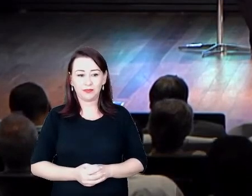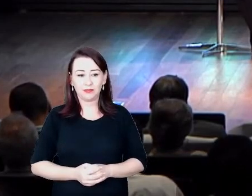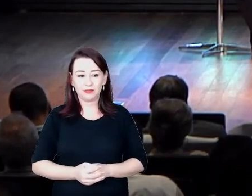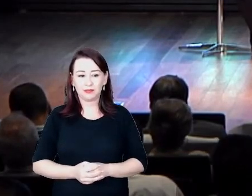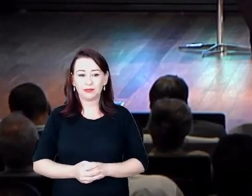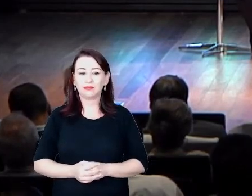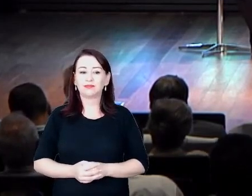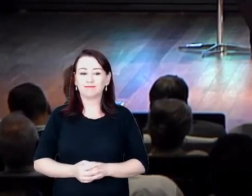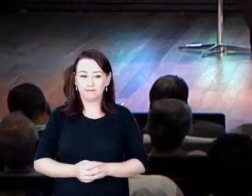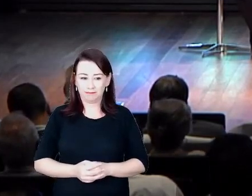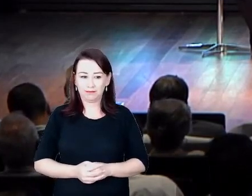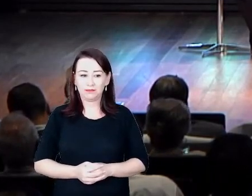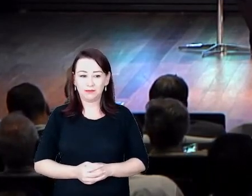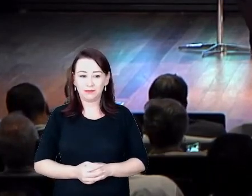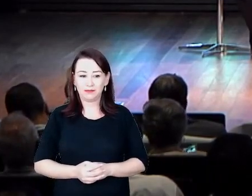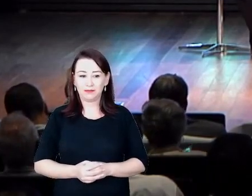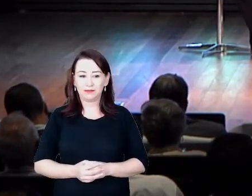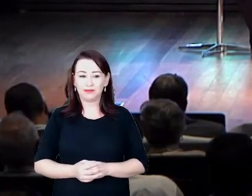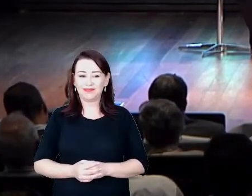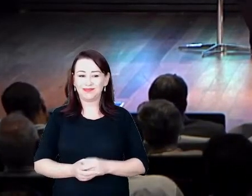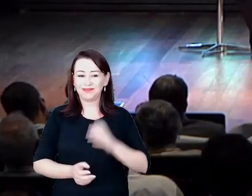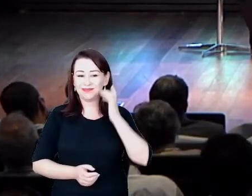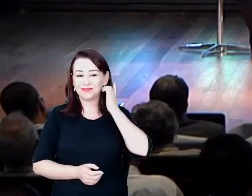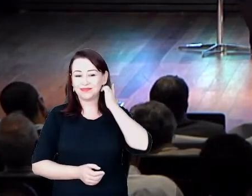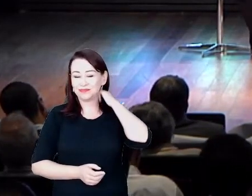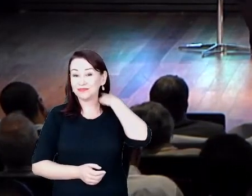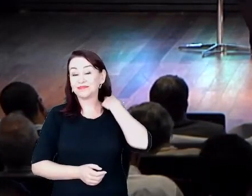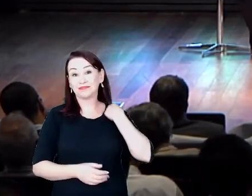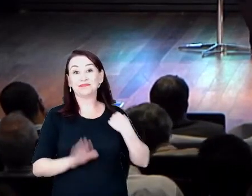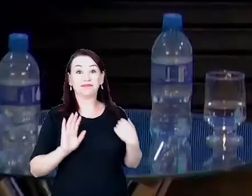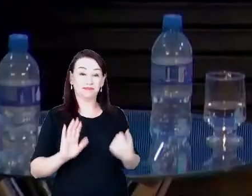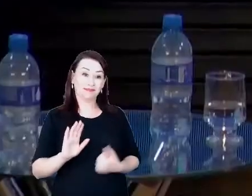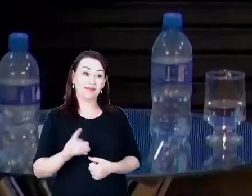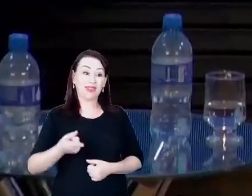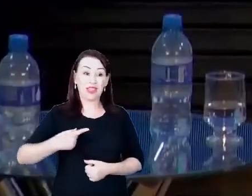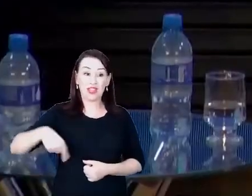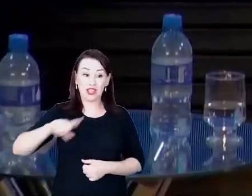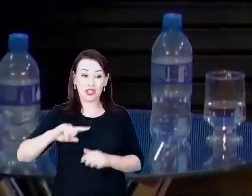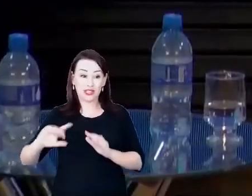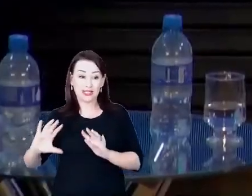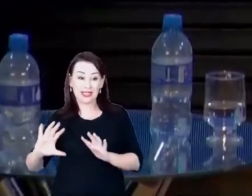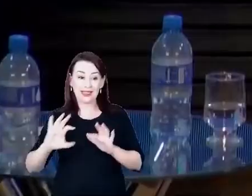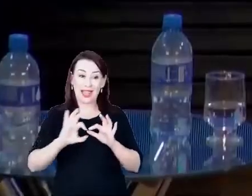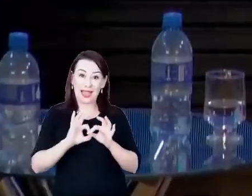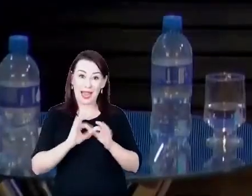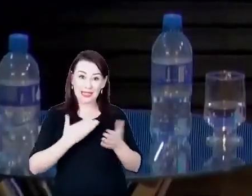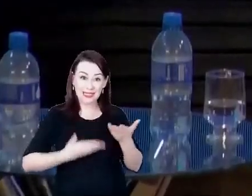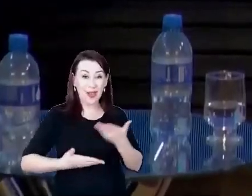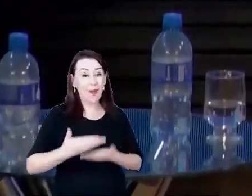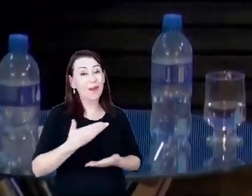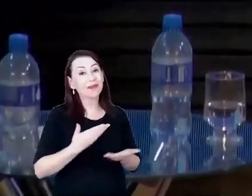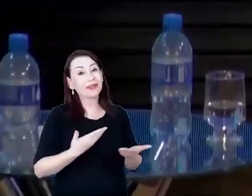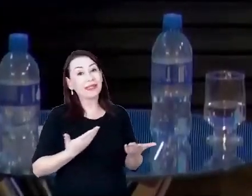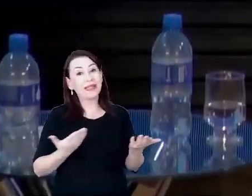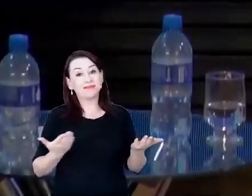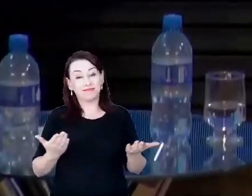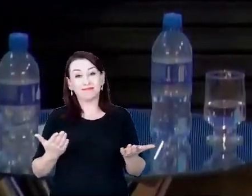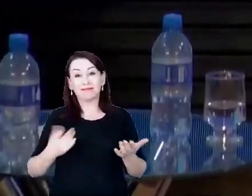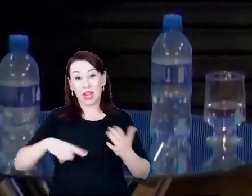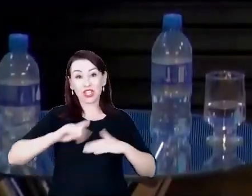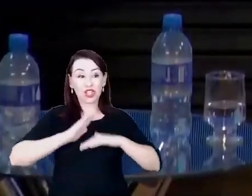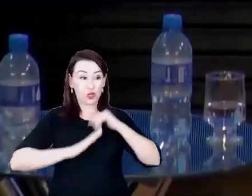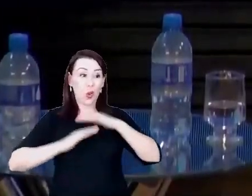Essa integração... Tá saindo. Essa integração acaba sendo construída, né? A gente tinha